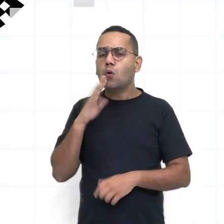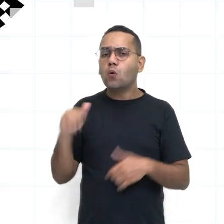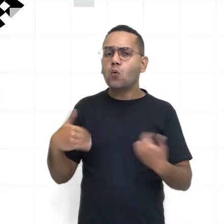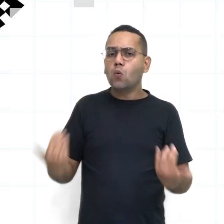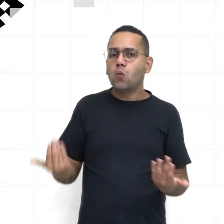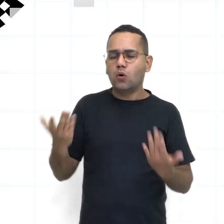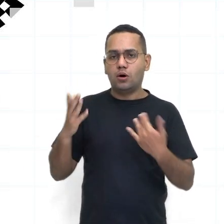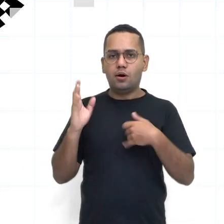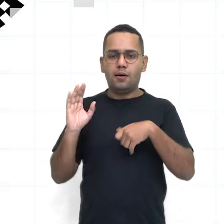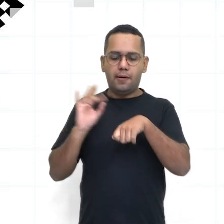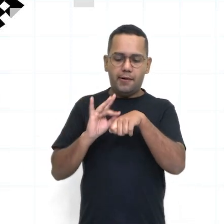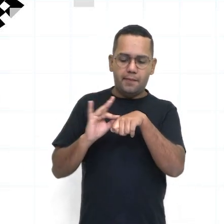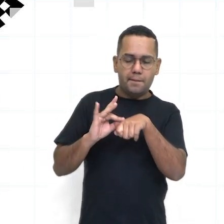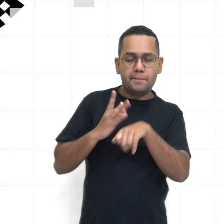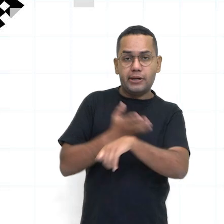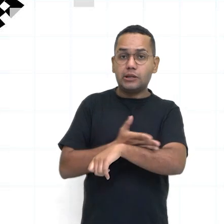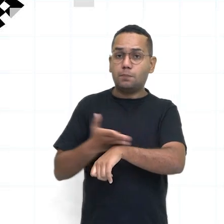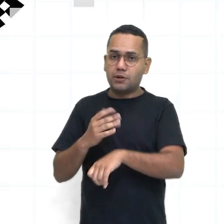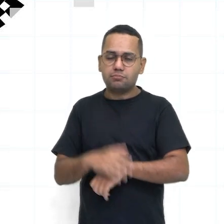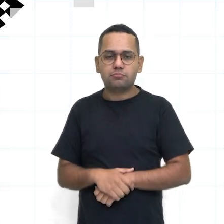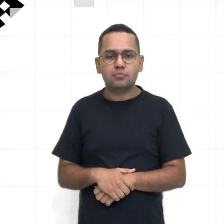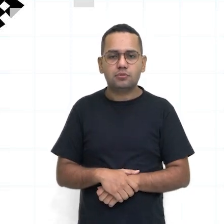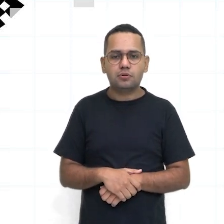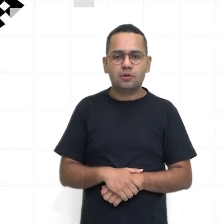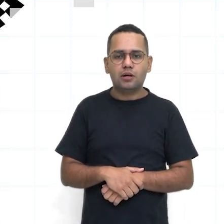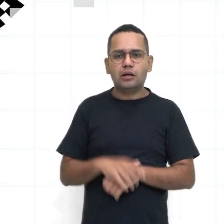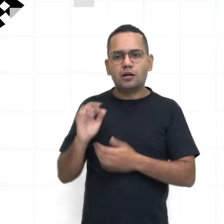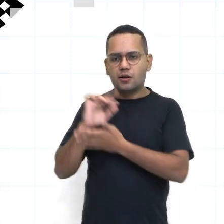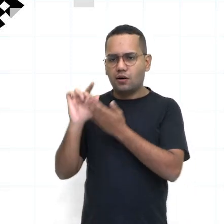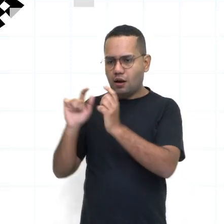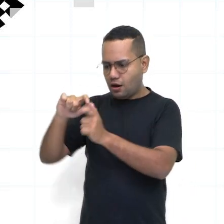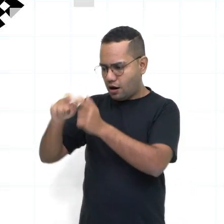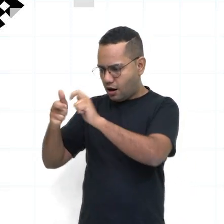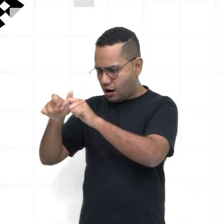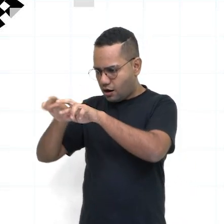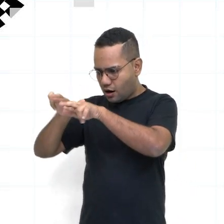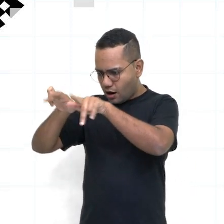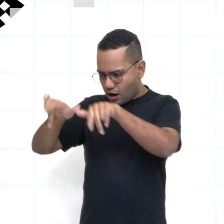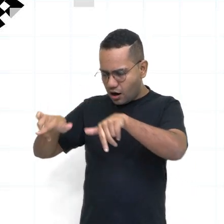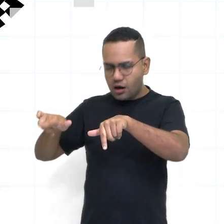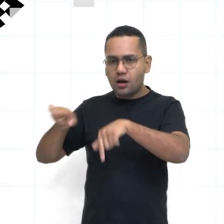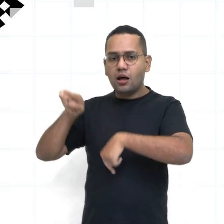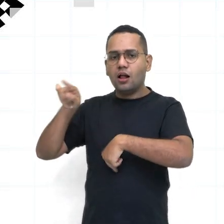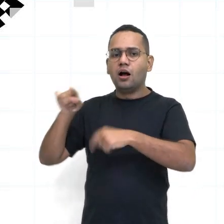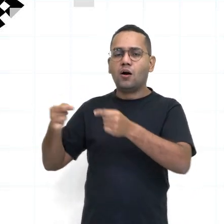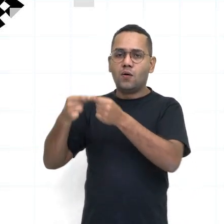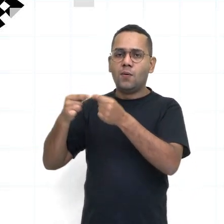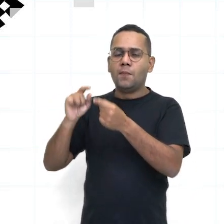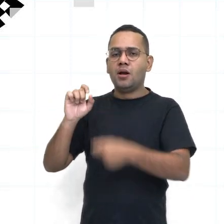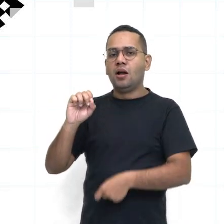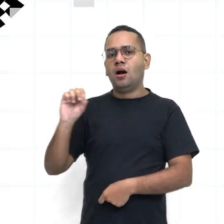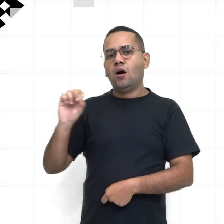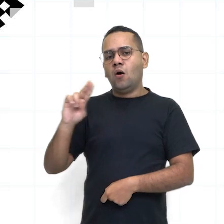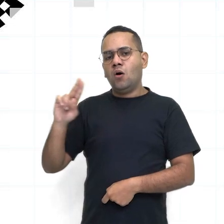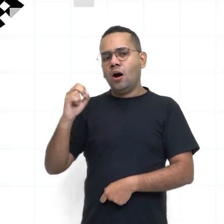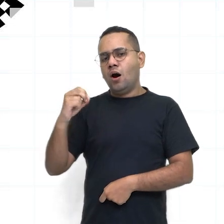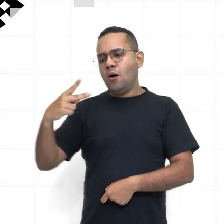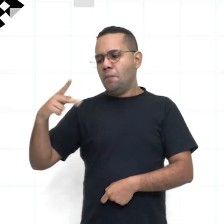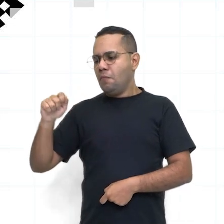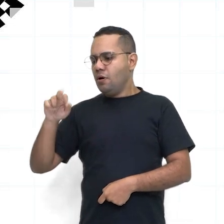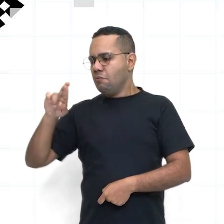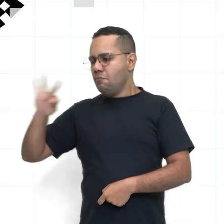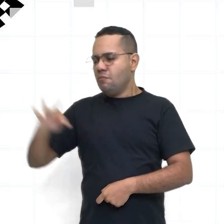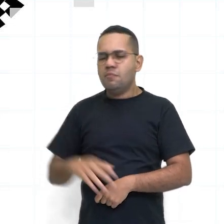com formas geométricas e dessa sensação de movimento. Op art, tá? E aí falamos sobre